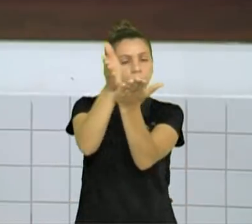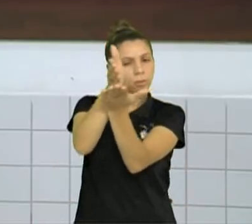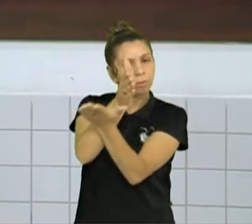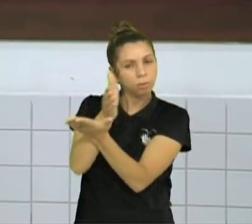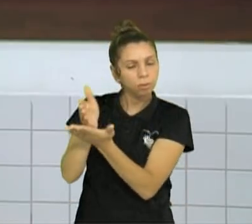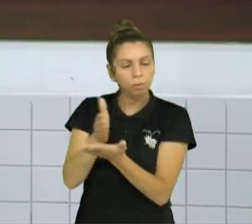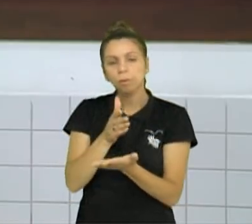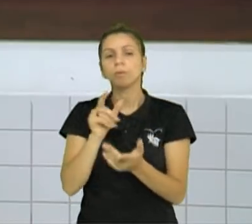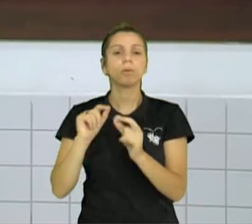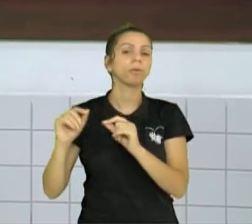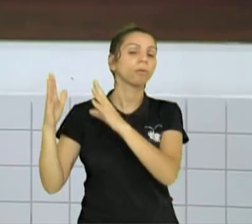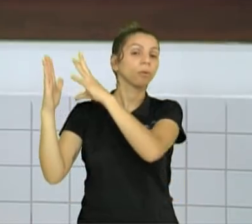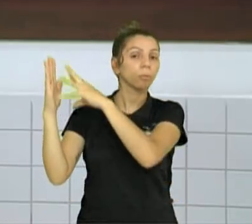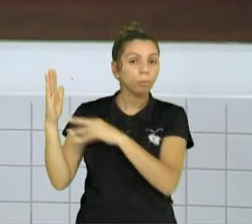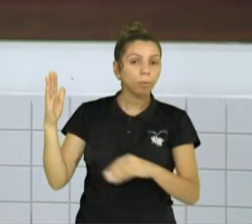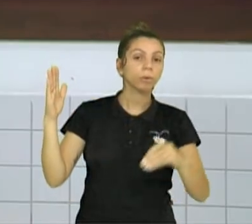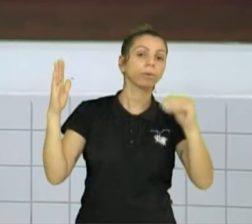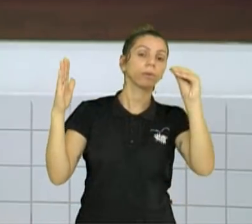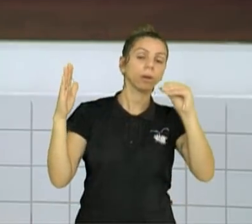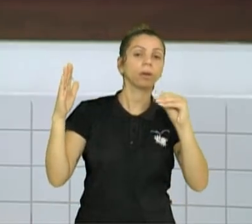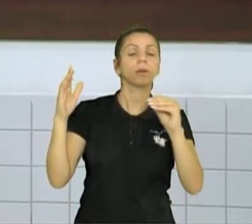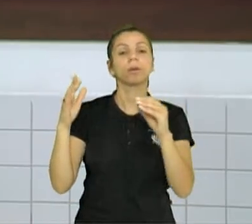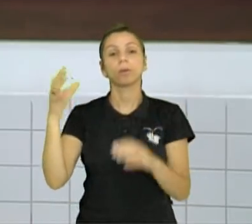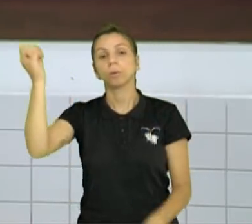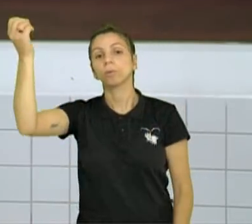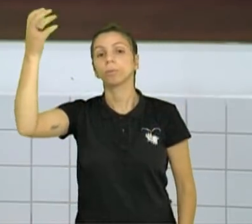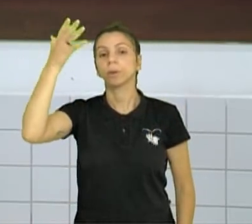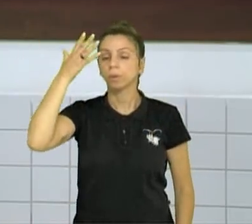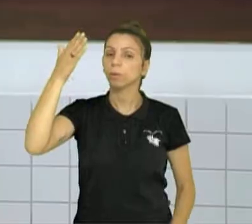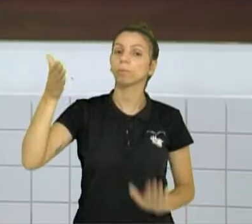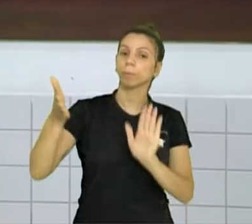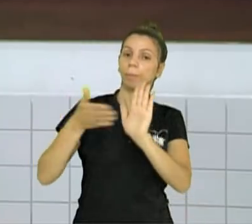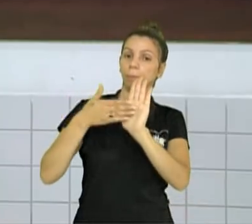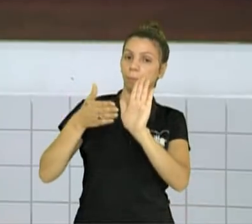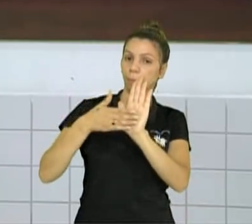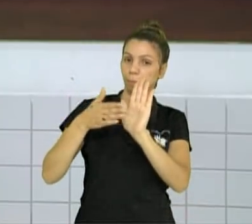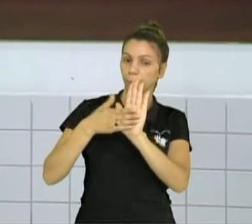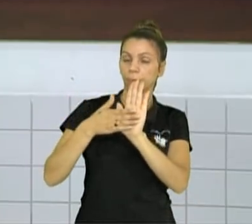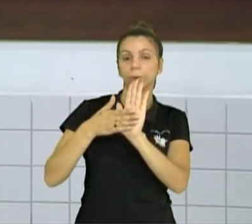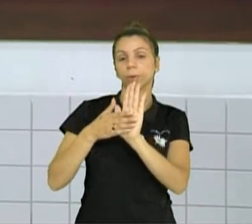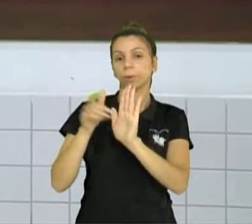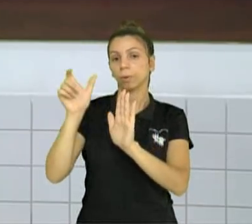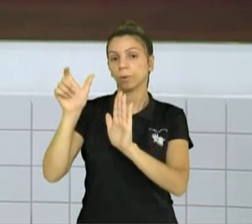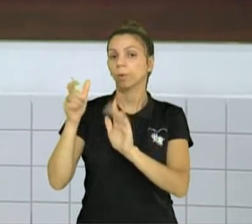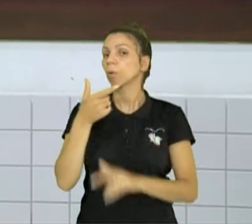foram inspiradas nas ideias iluministas Montesquieu, propostas por aquela dupla,